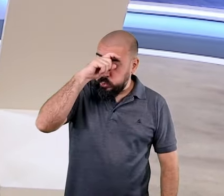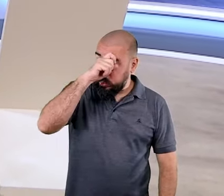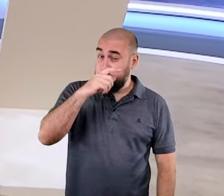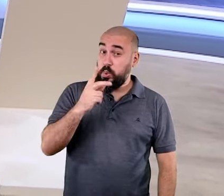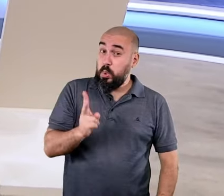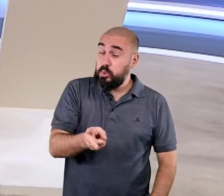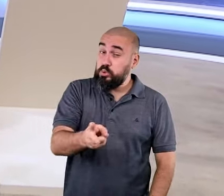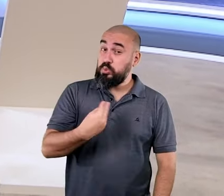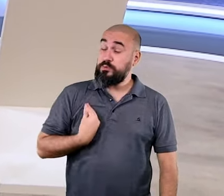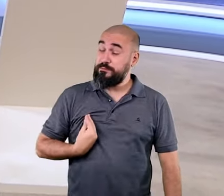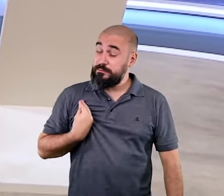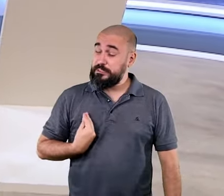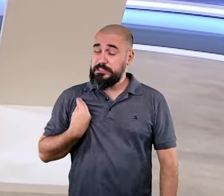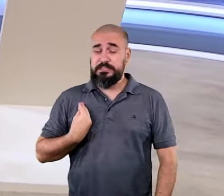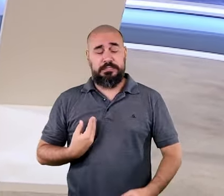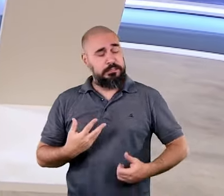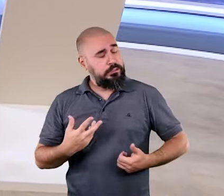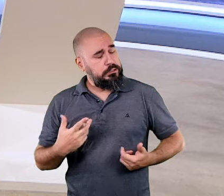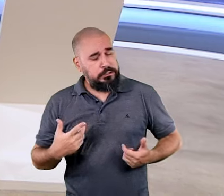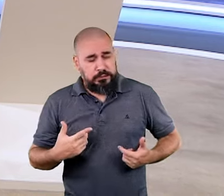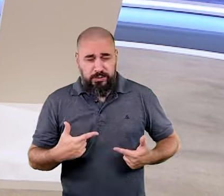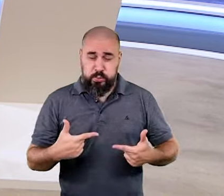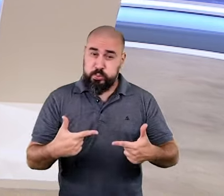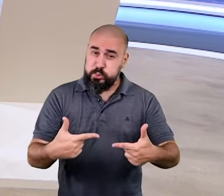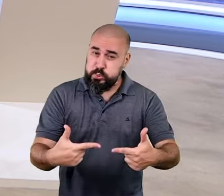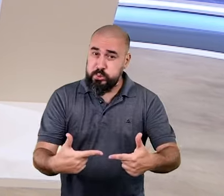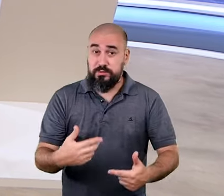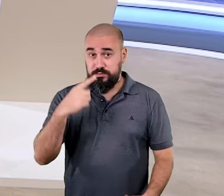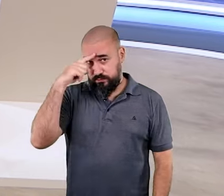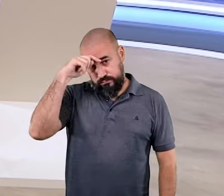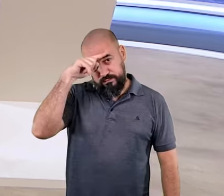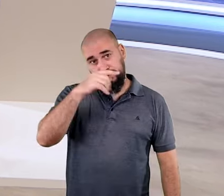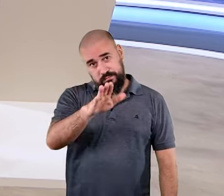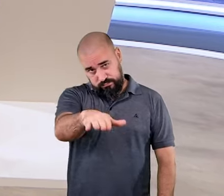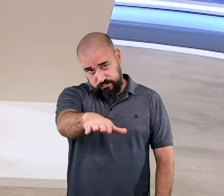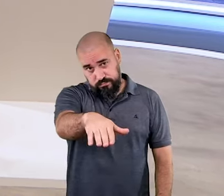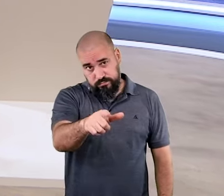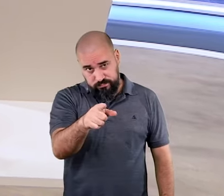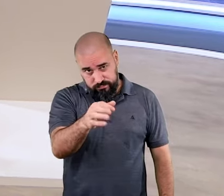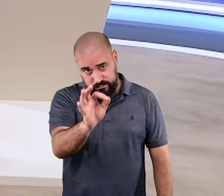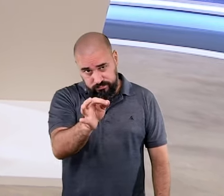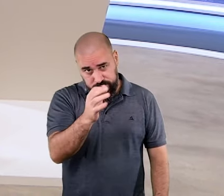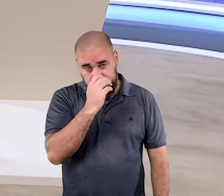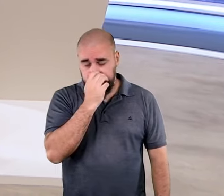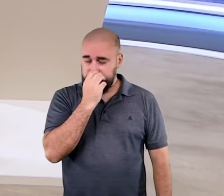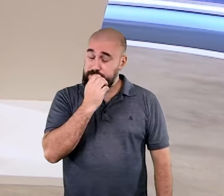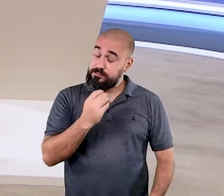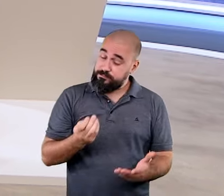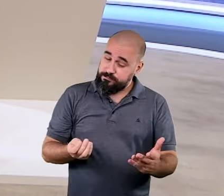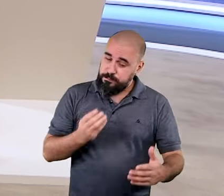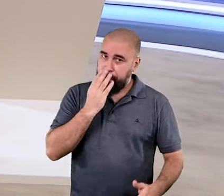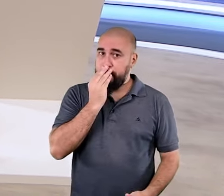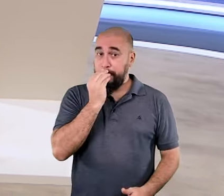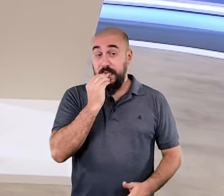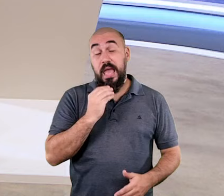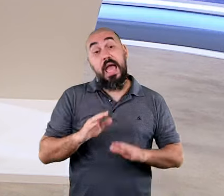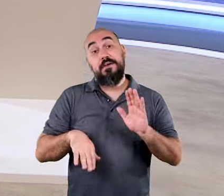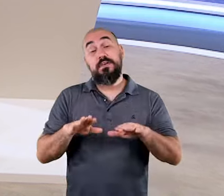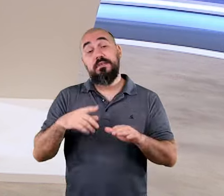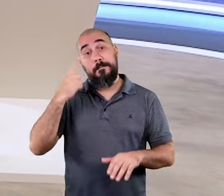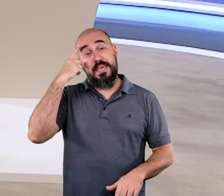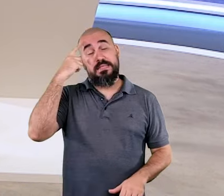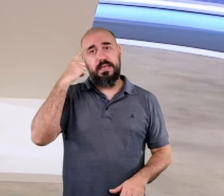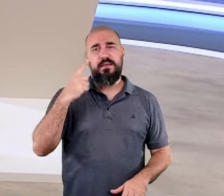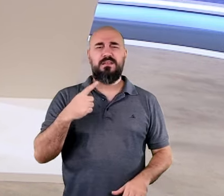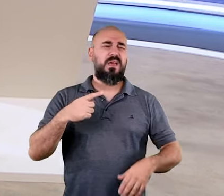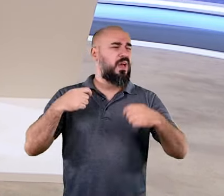viva. Porque são tantos os problemas. E o pensamento talvez que surge na sua cabeça é: eu